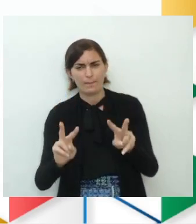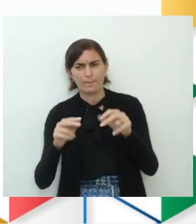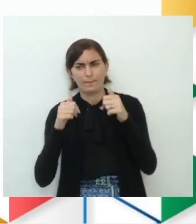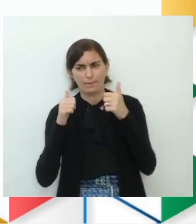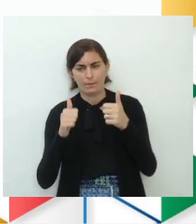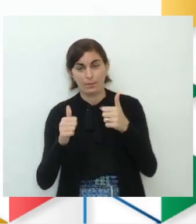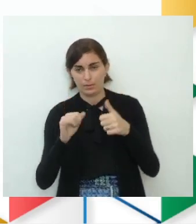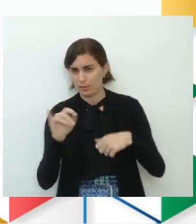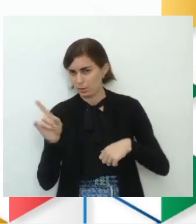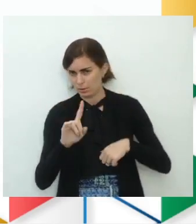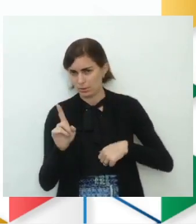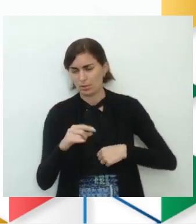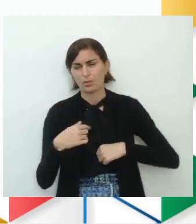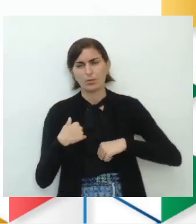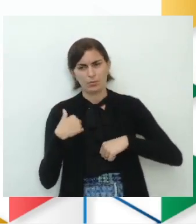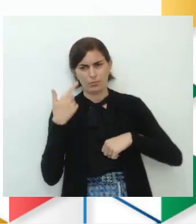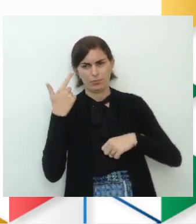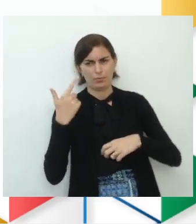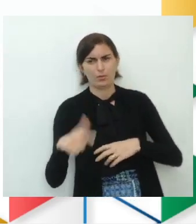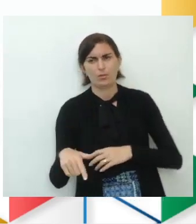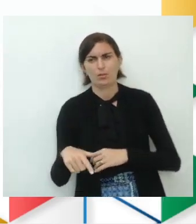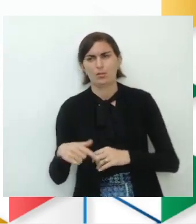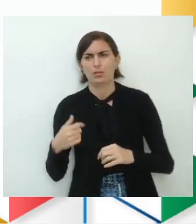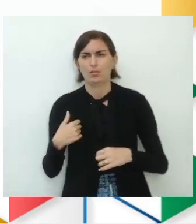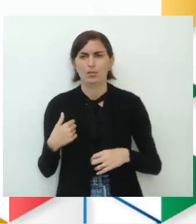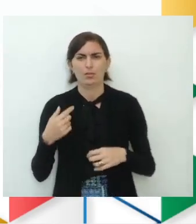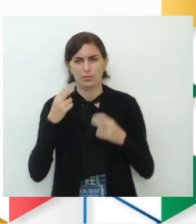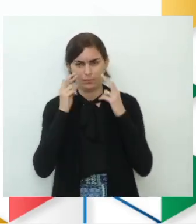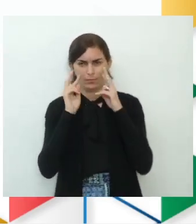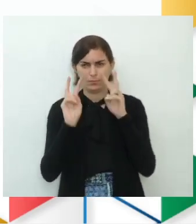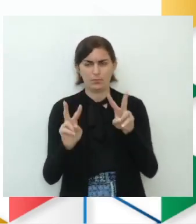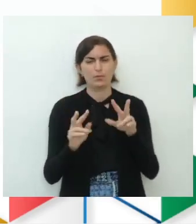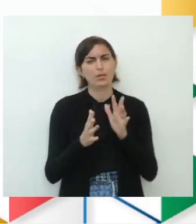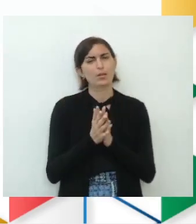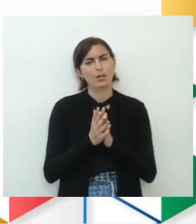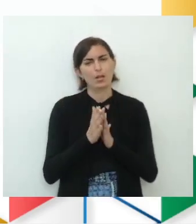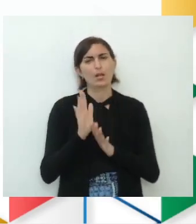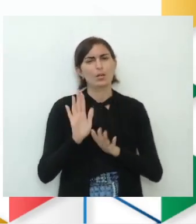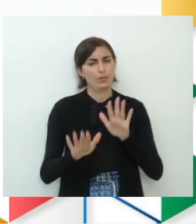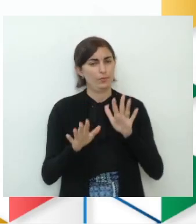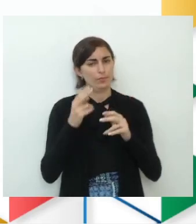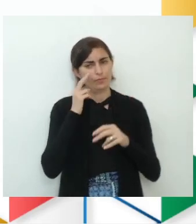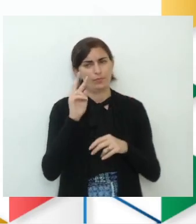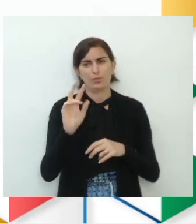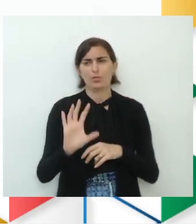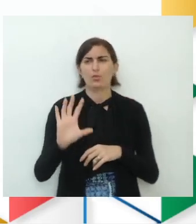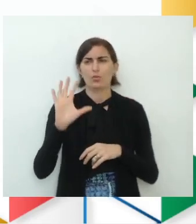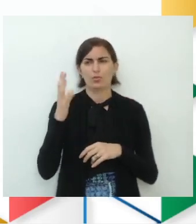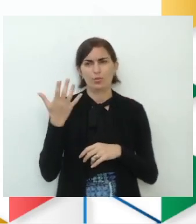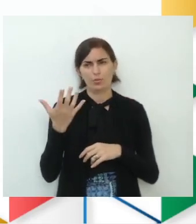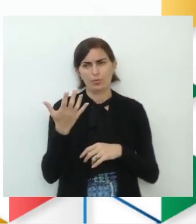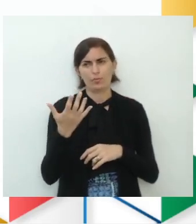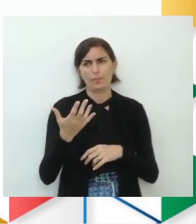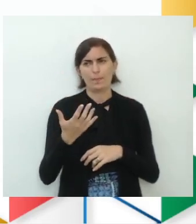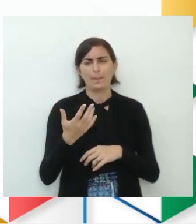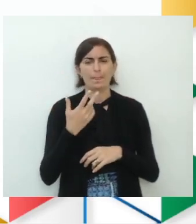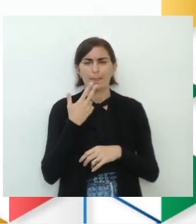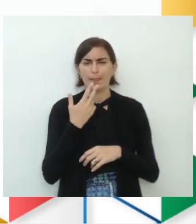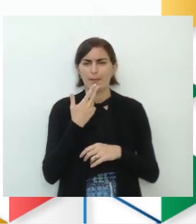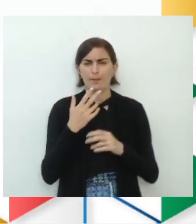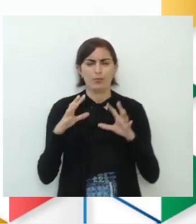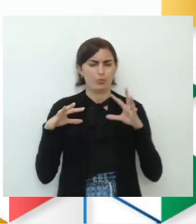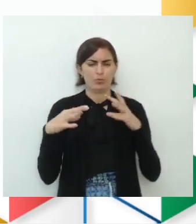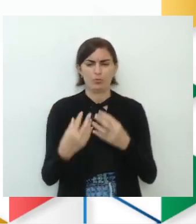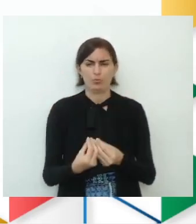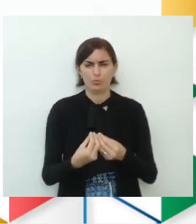aí. Se não der, eu vou repetir, tá bom? Então, aí... veja o que está acontecendo. Agora eu falei de parte